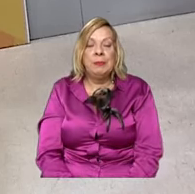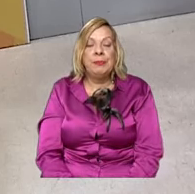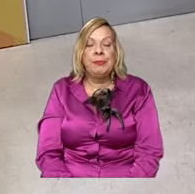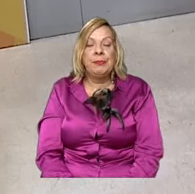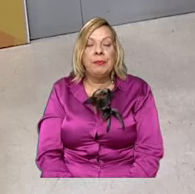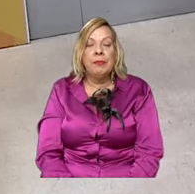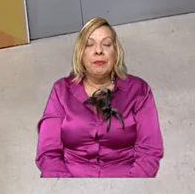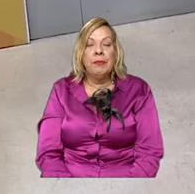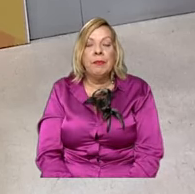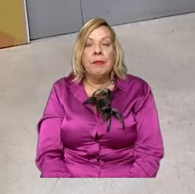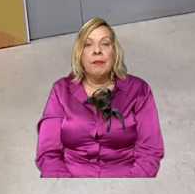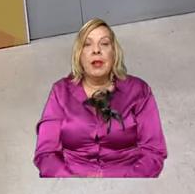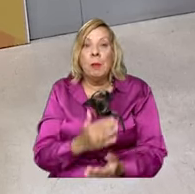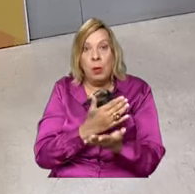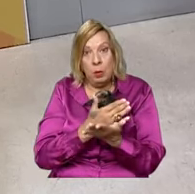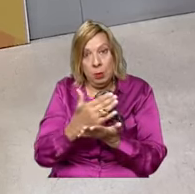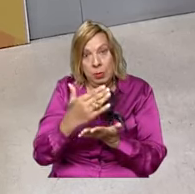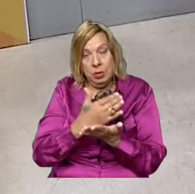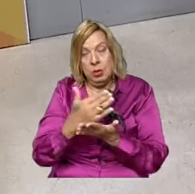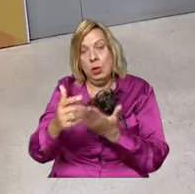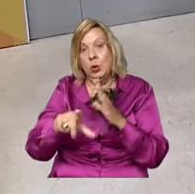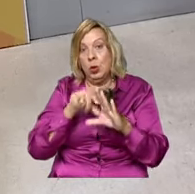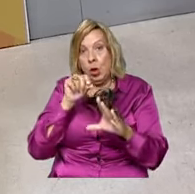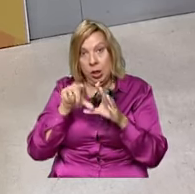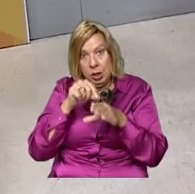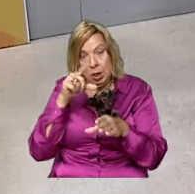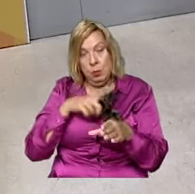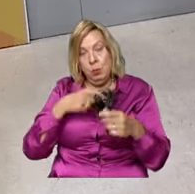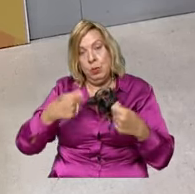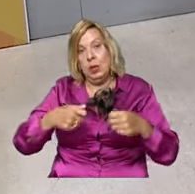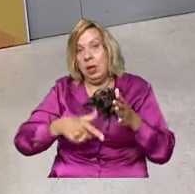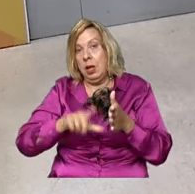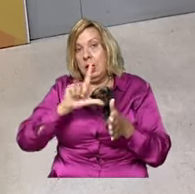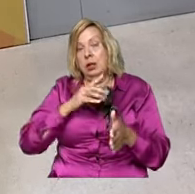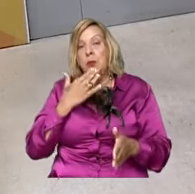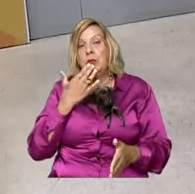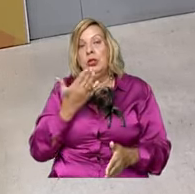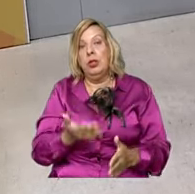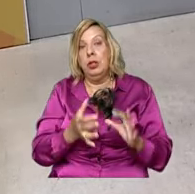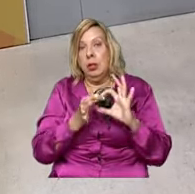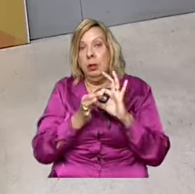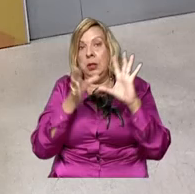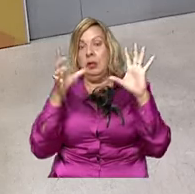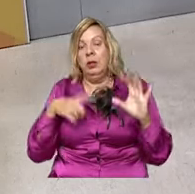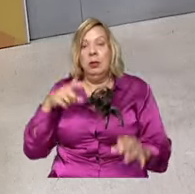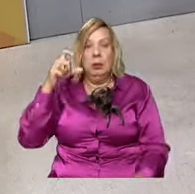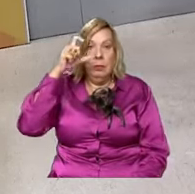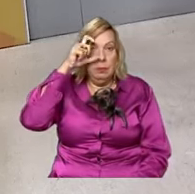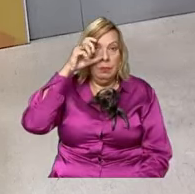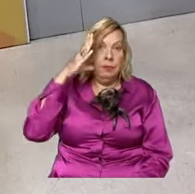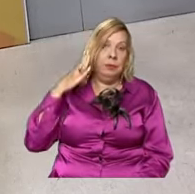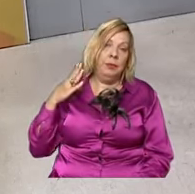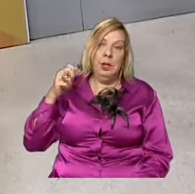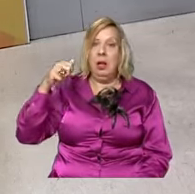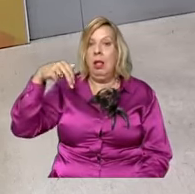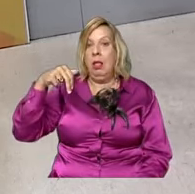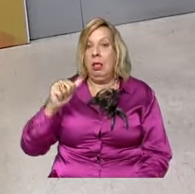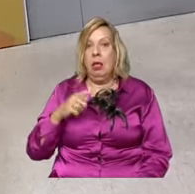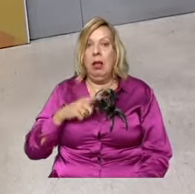eles começarem a ser sorteados, nós temos que pedir autorização para a auditora independente, para